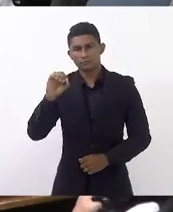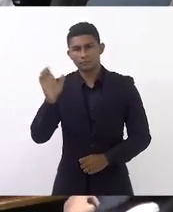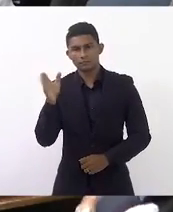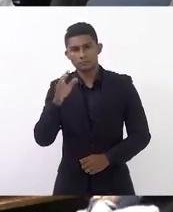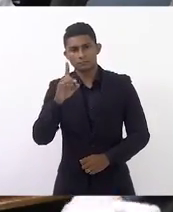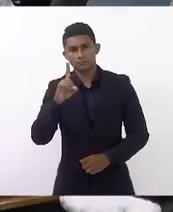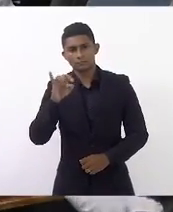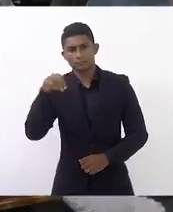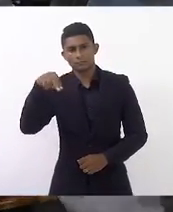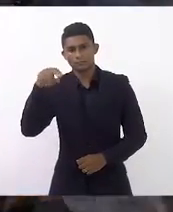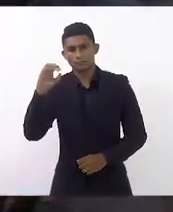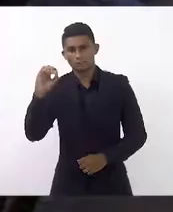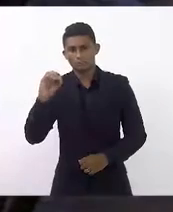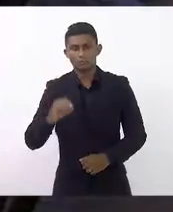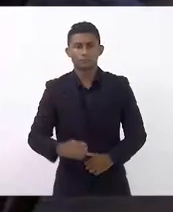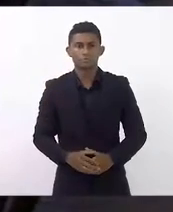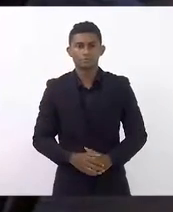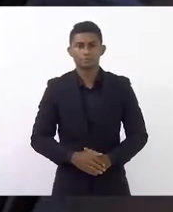Deputado Marcelo Dino.